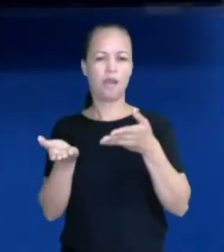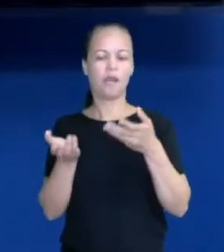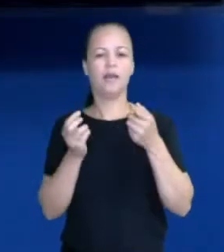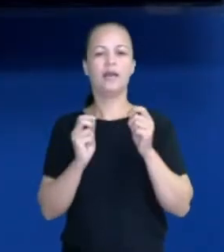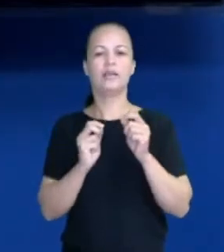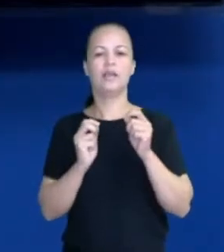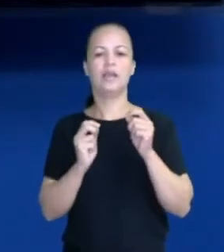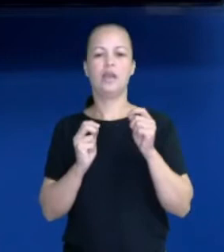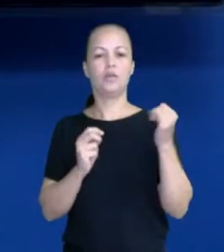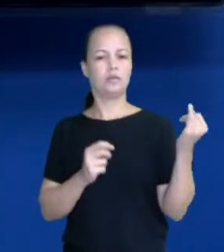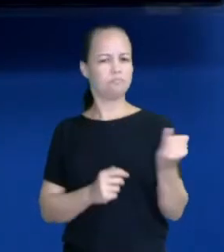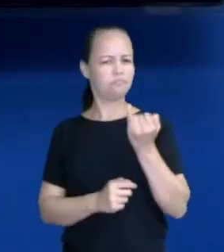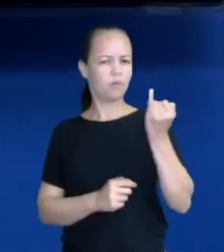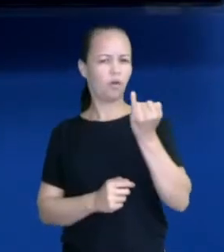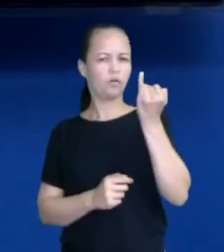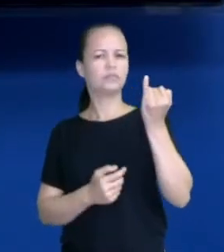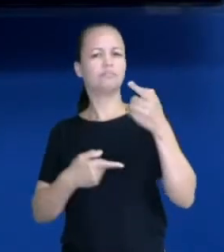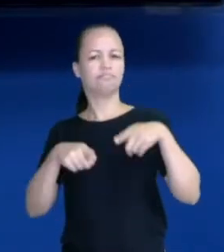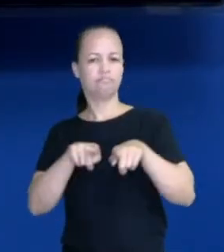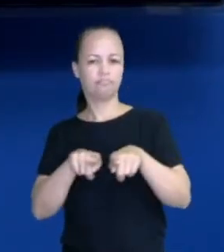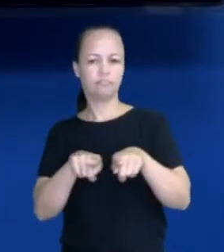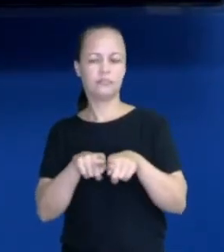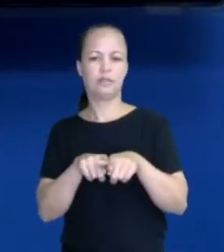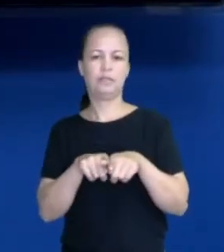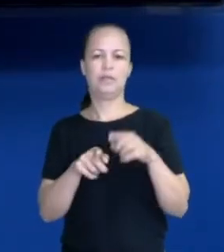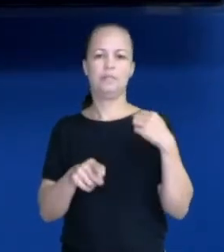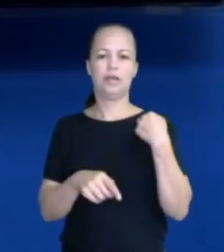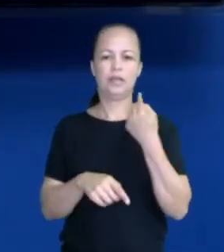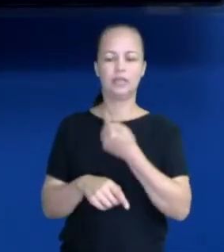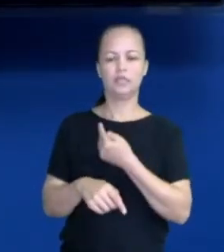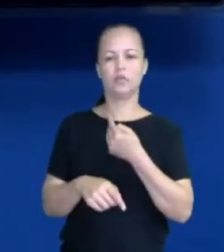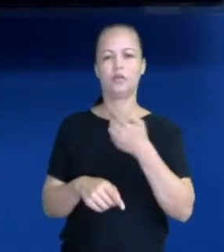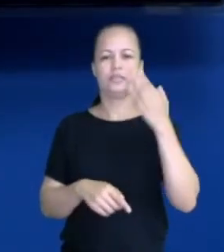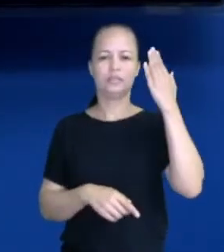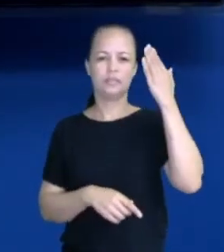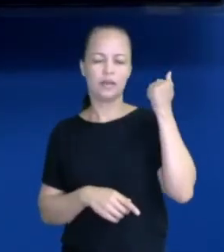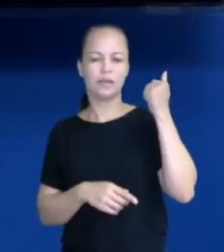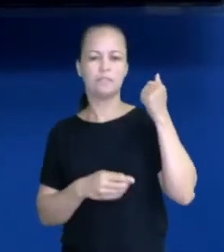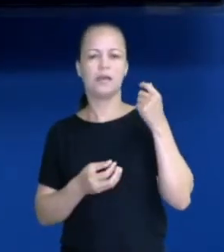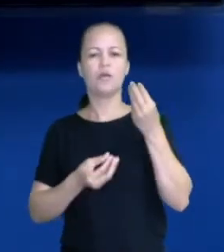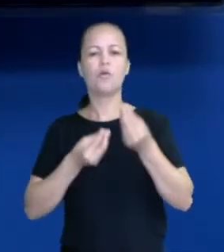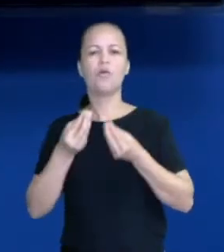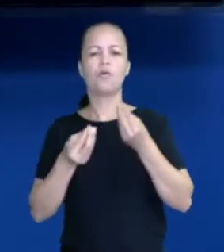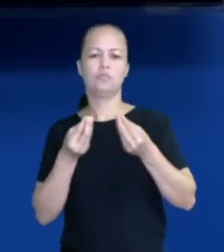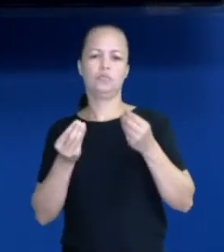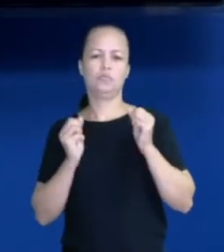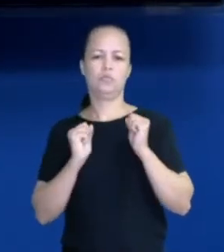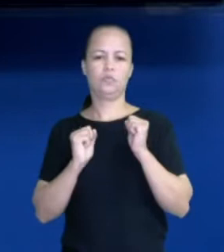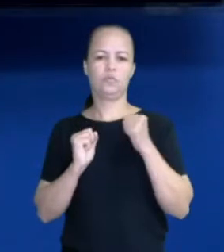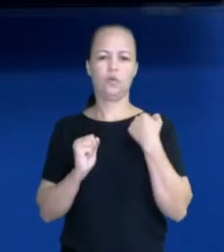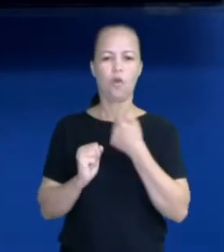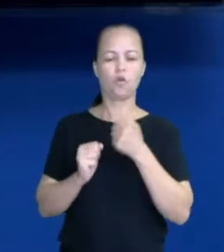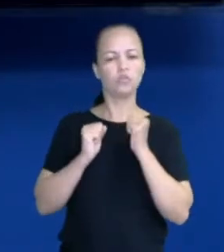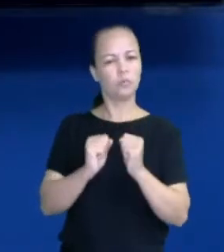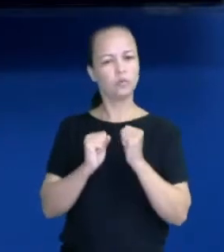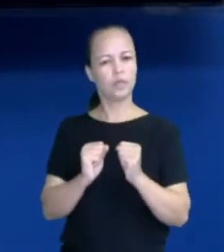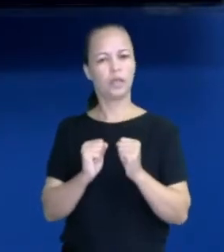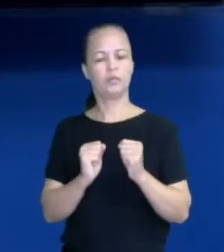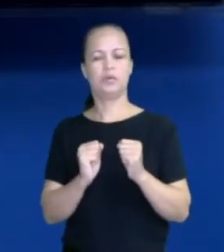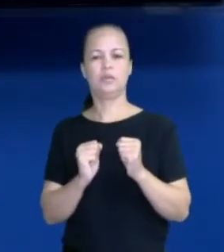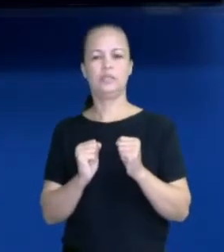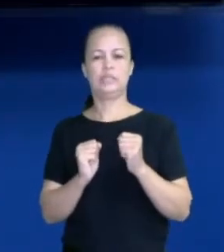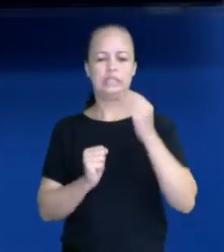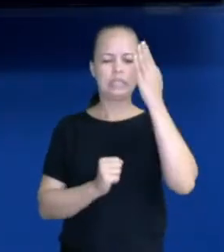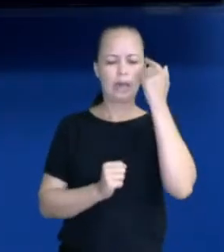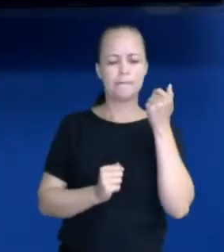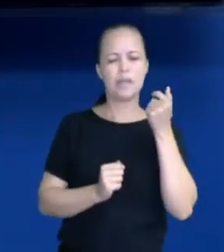é um tema muito importante também para que a gente saiba quando a gente pode saber onde está a liberdade